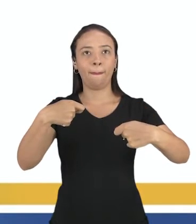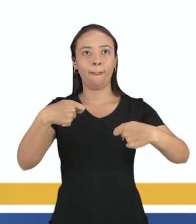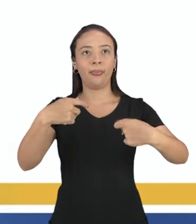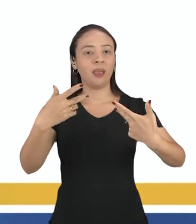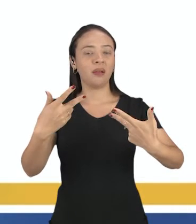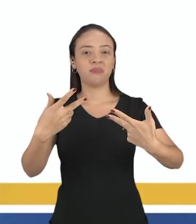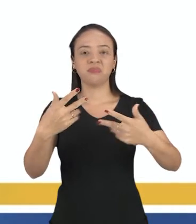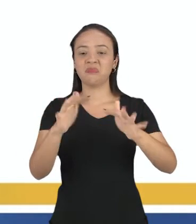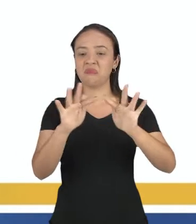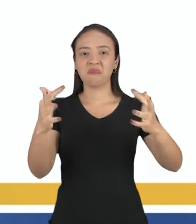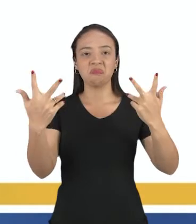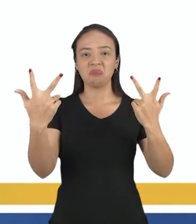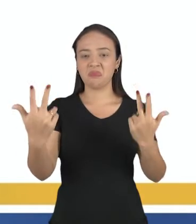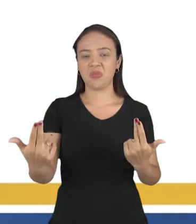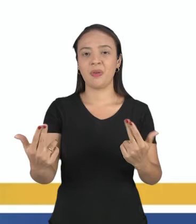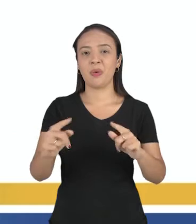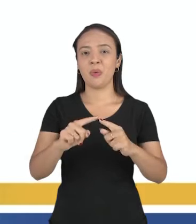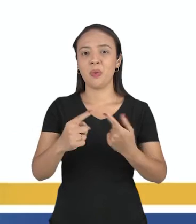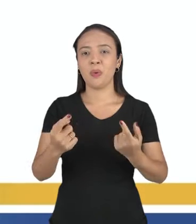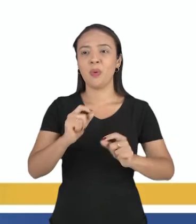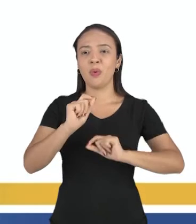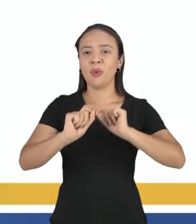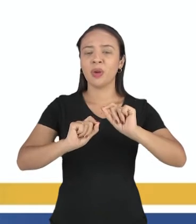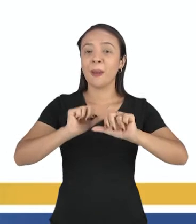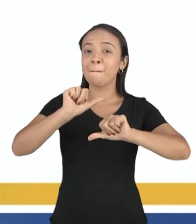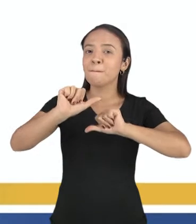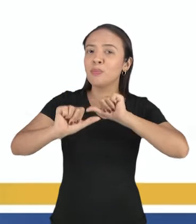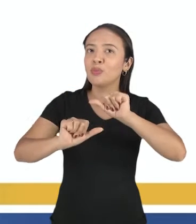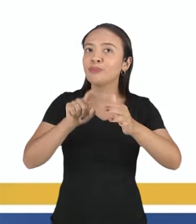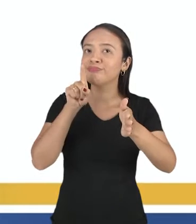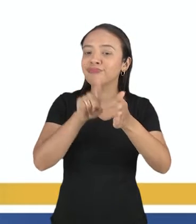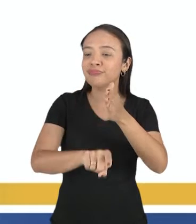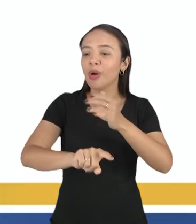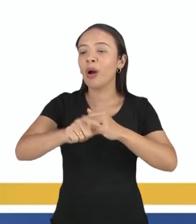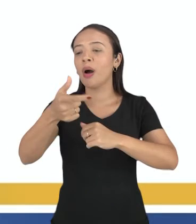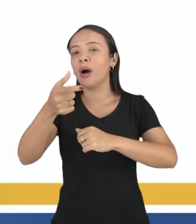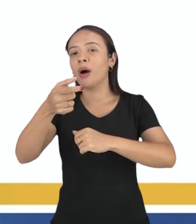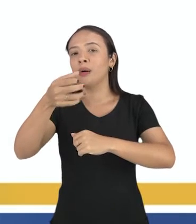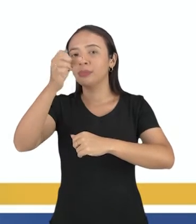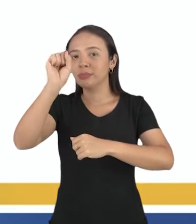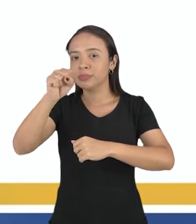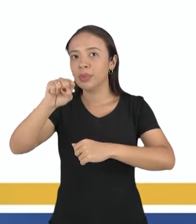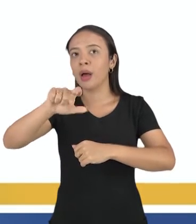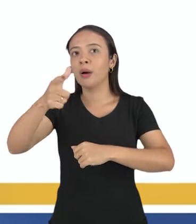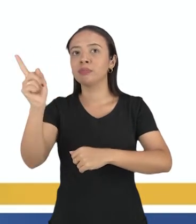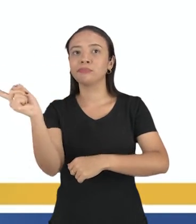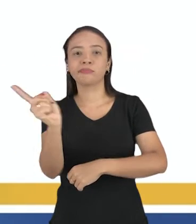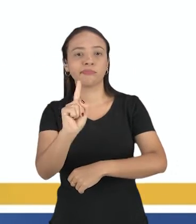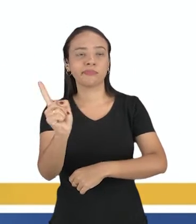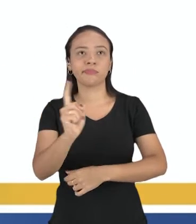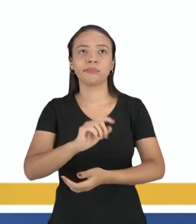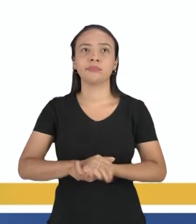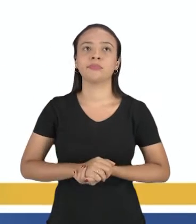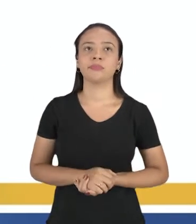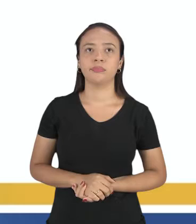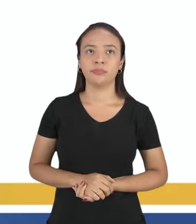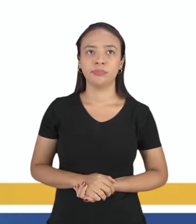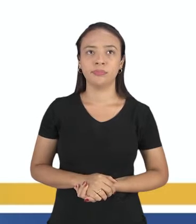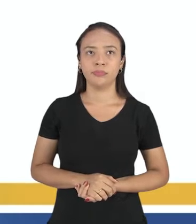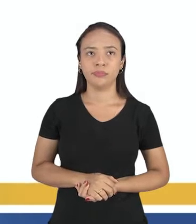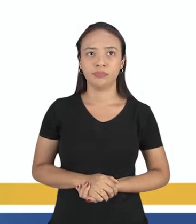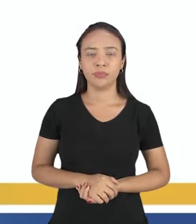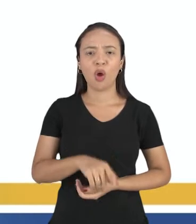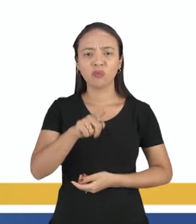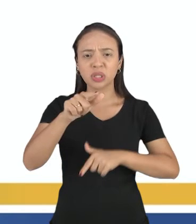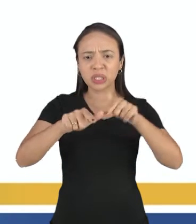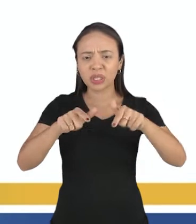basicamente a mesma frase. O que muda é só que uma está perguntando, a outra está afirmando e a outra está negando. Did you work